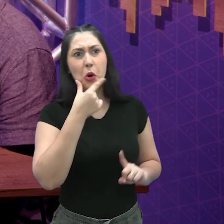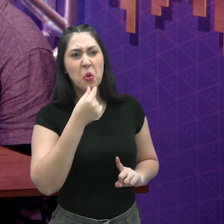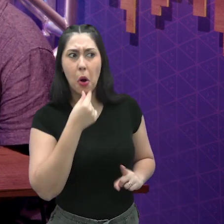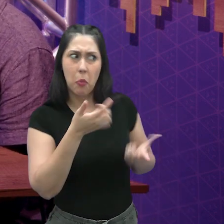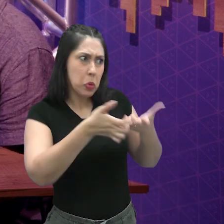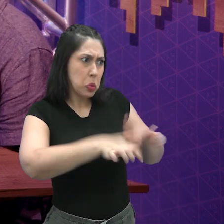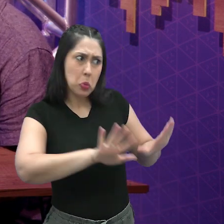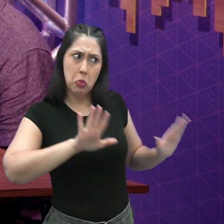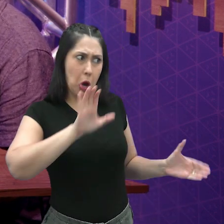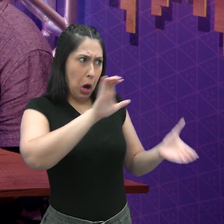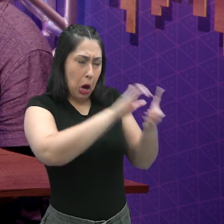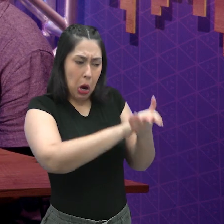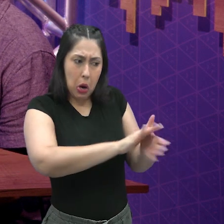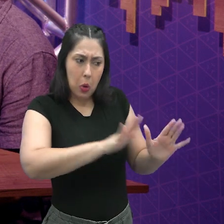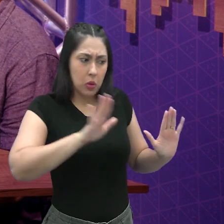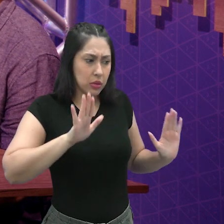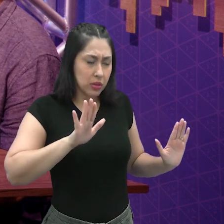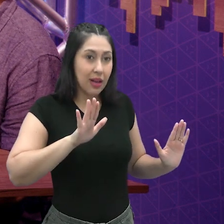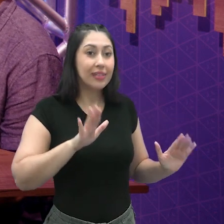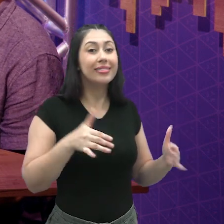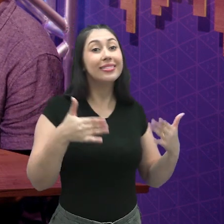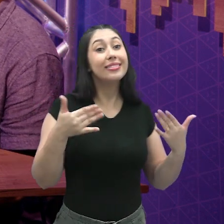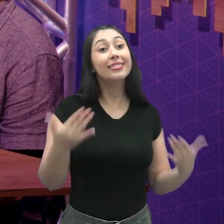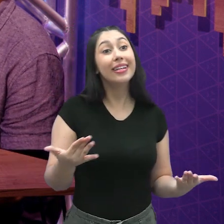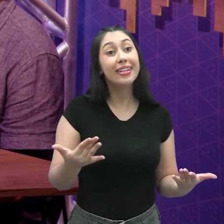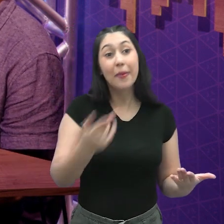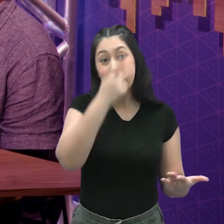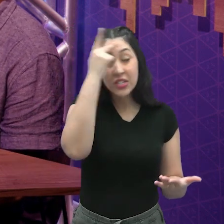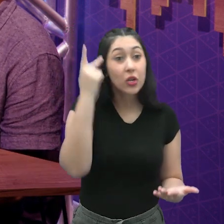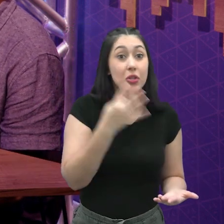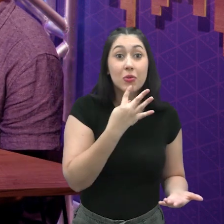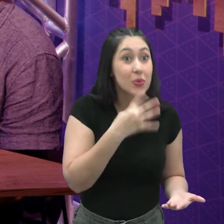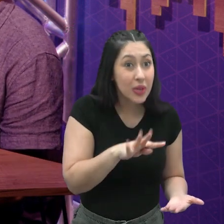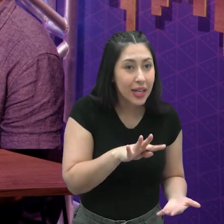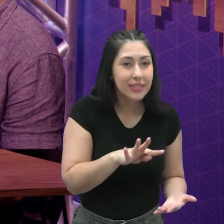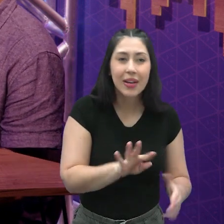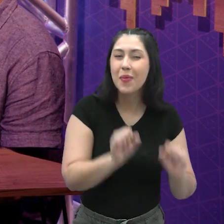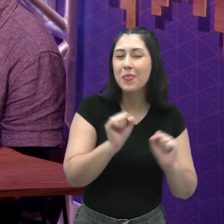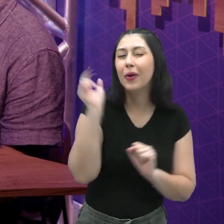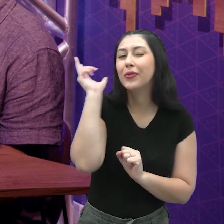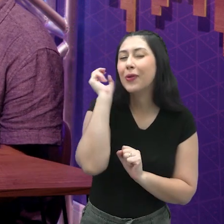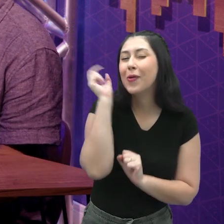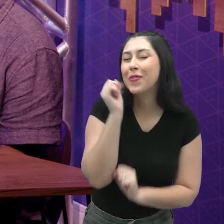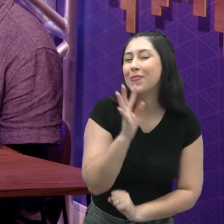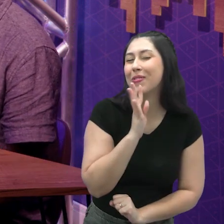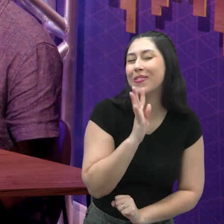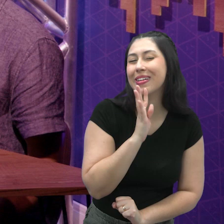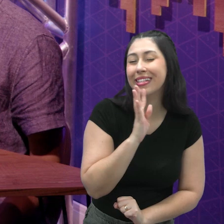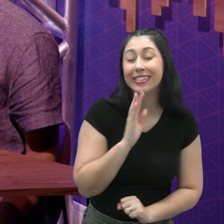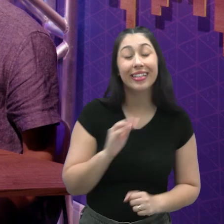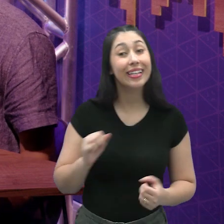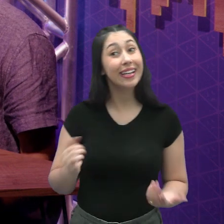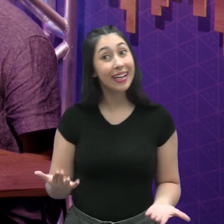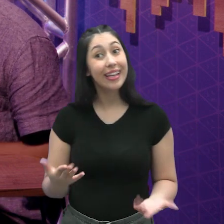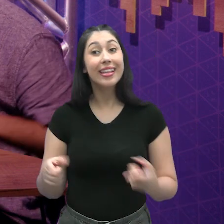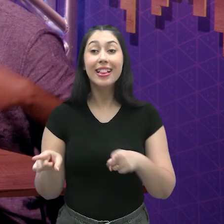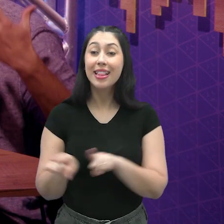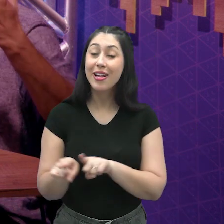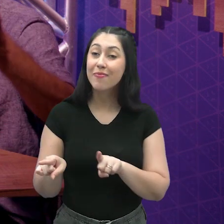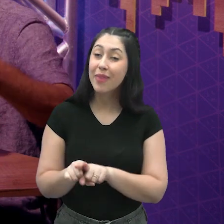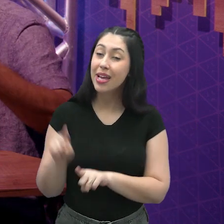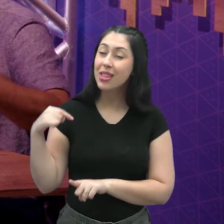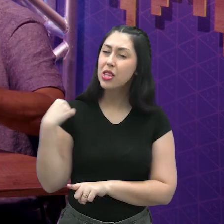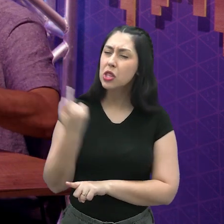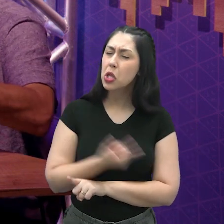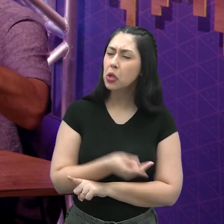mão das próprias das filhas do patrão. E aí quem não conhece vale a pena ouvir para saber o restante dessa história. E se a gente for ver, né, o